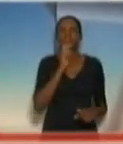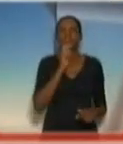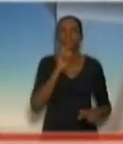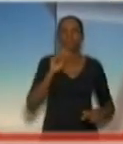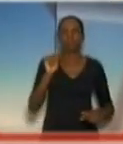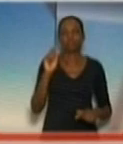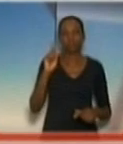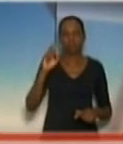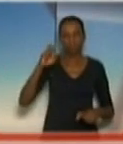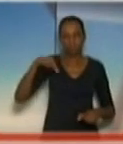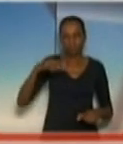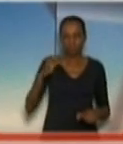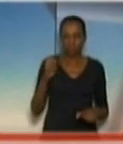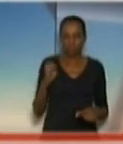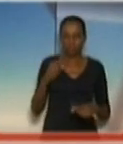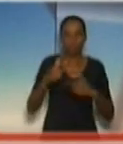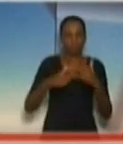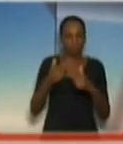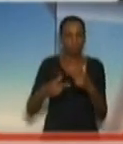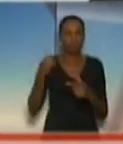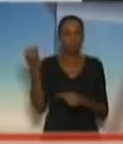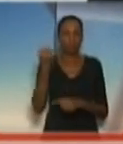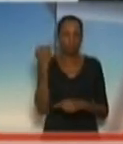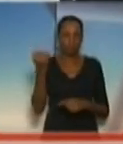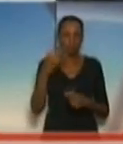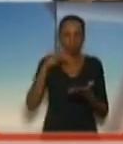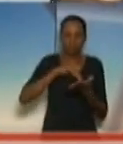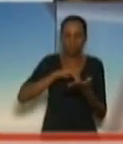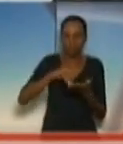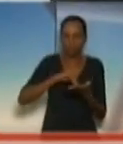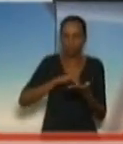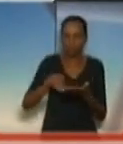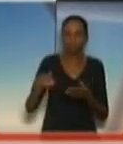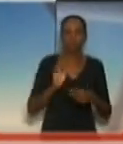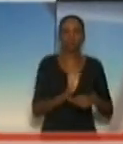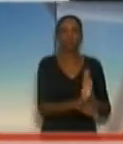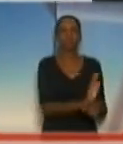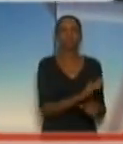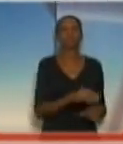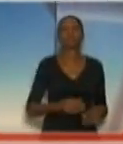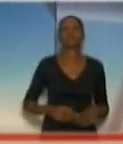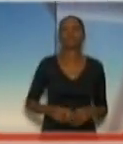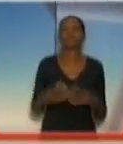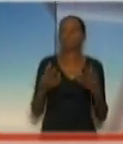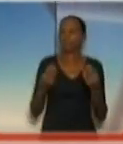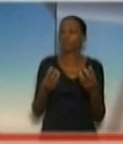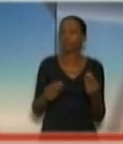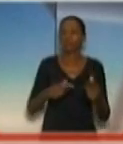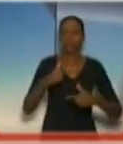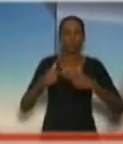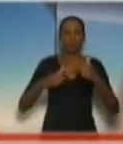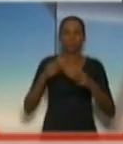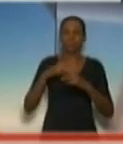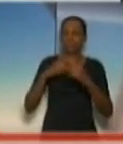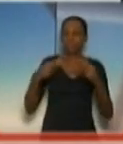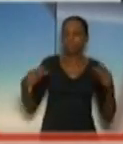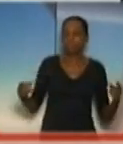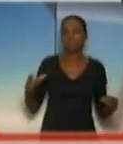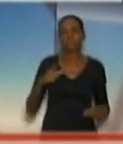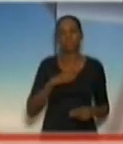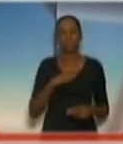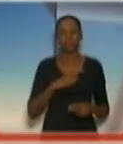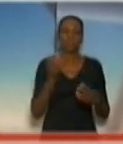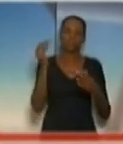função importante na secretaria, ele tem muitas funções estratégicas